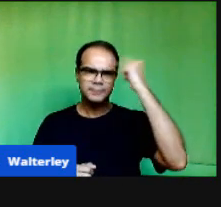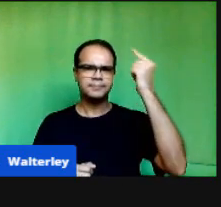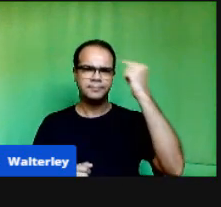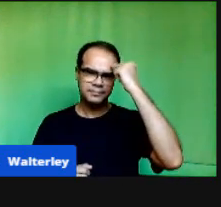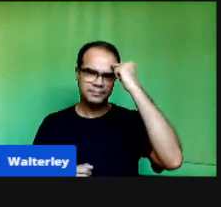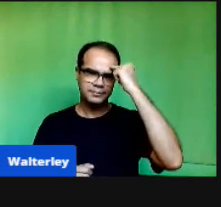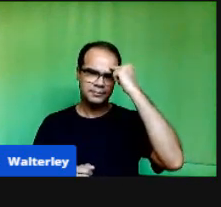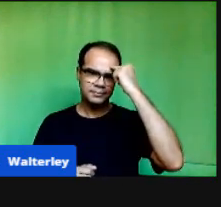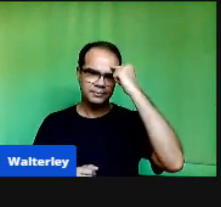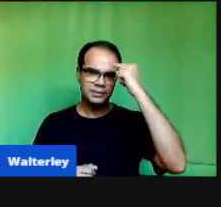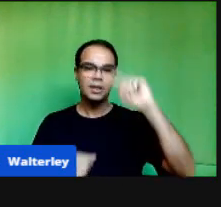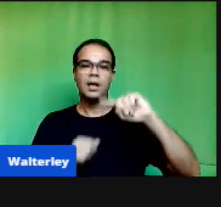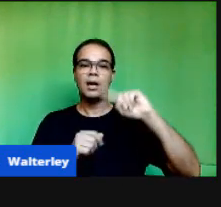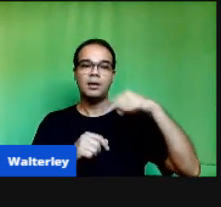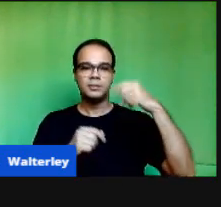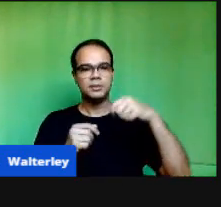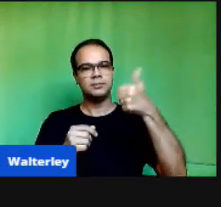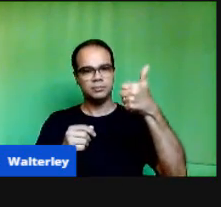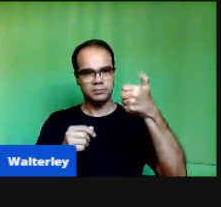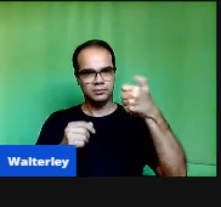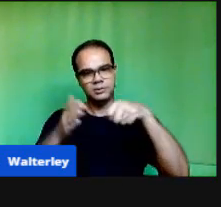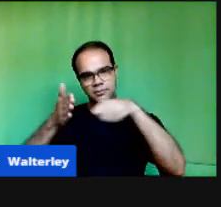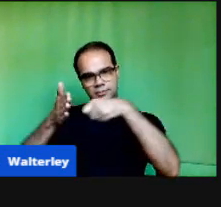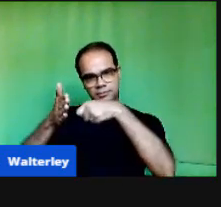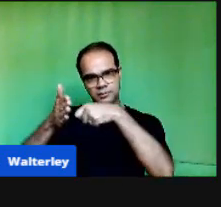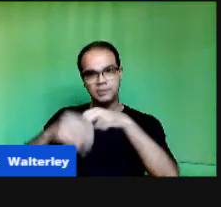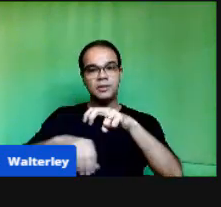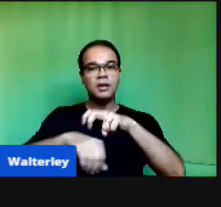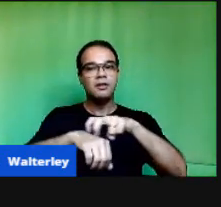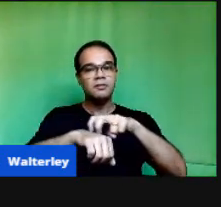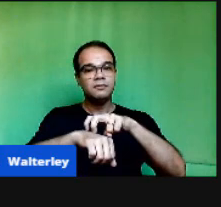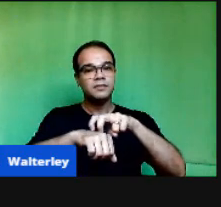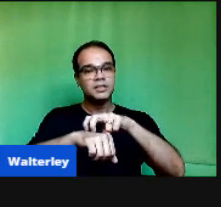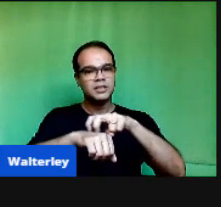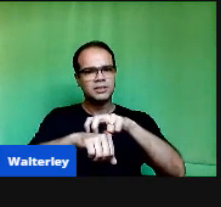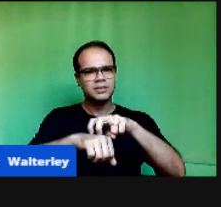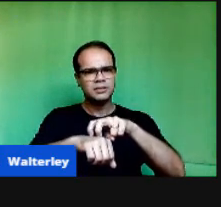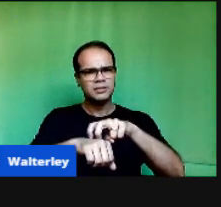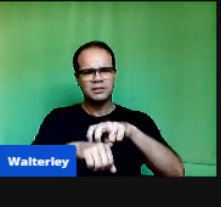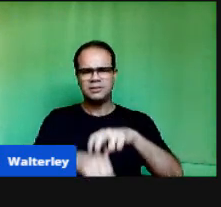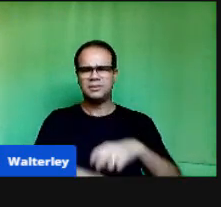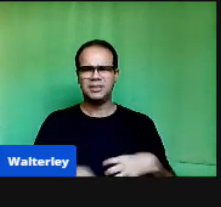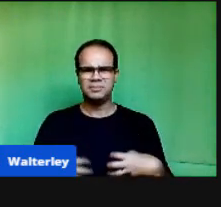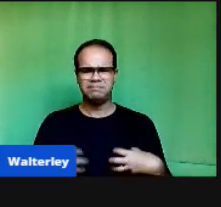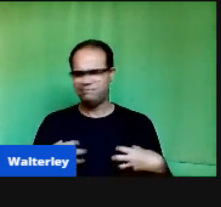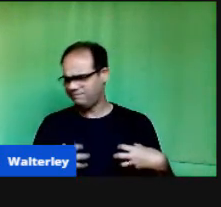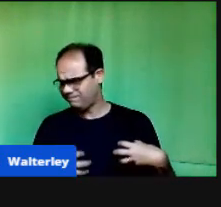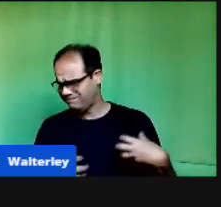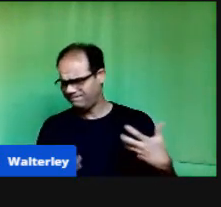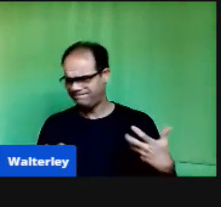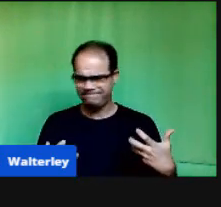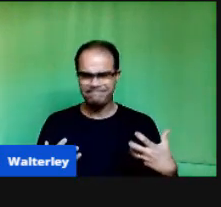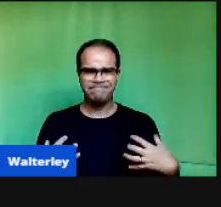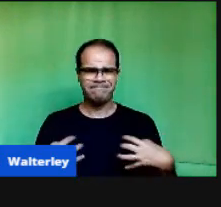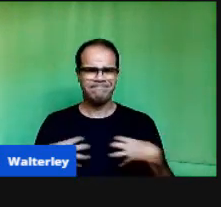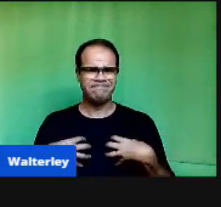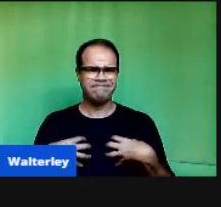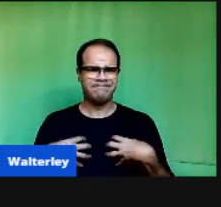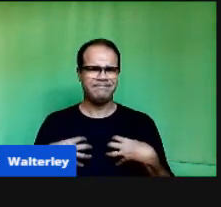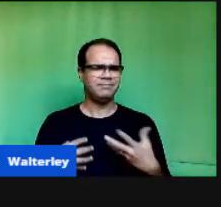sobre a sua maior habilidade. E, por fim, o que te incomoda no mundo?